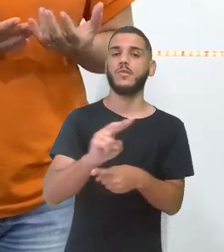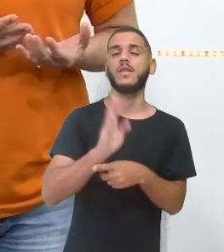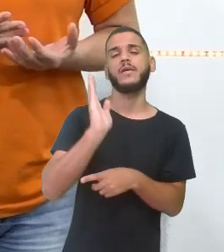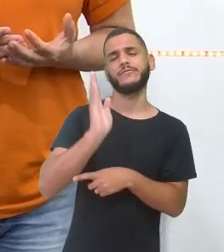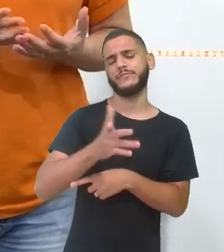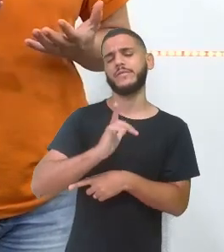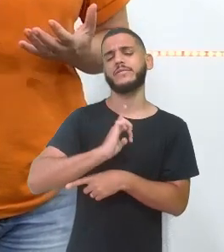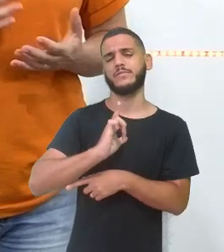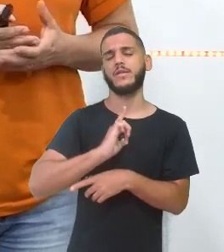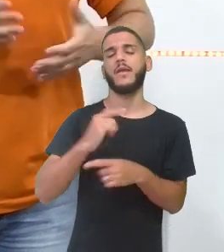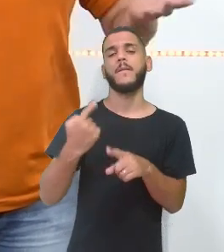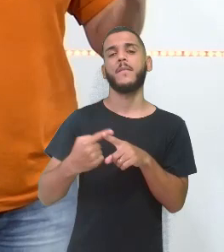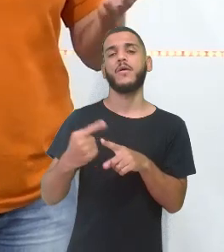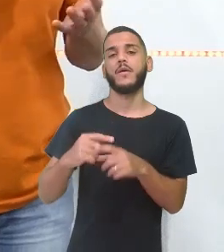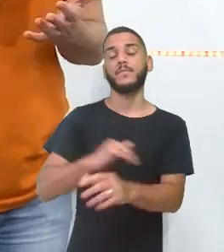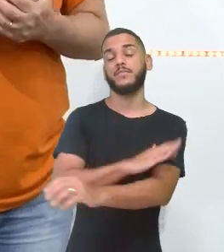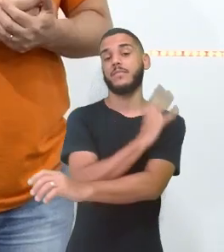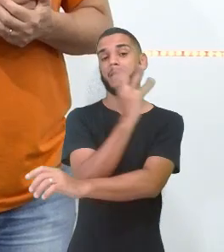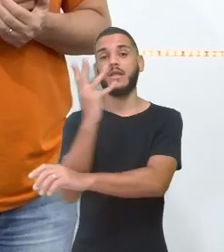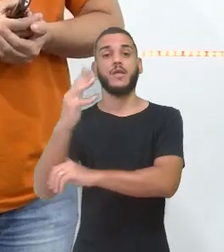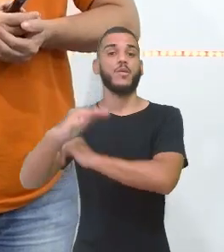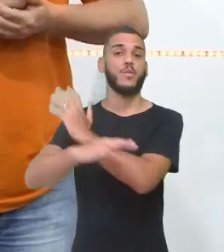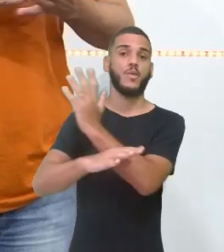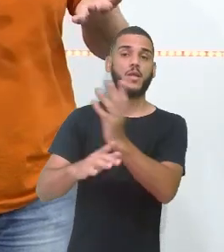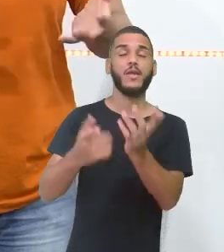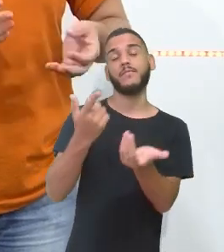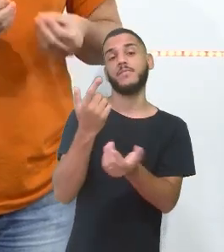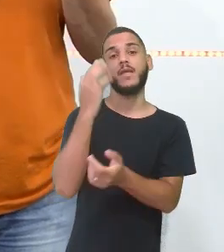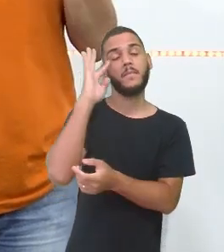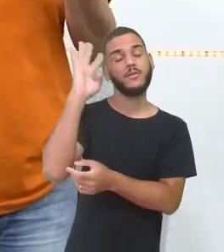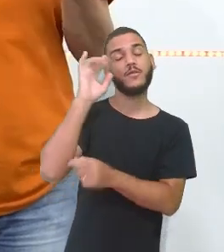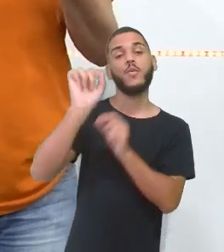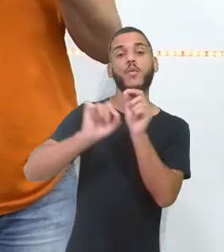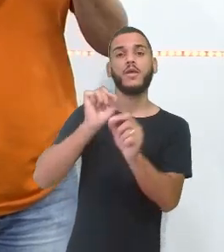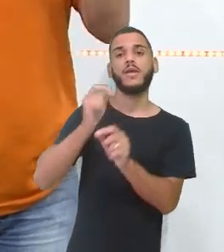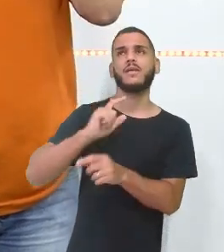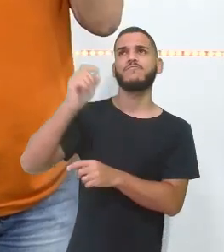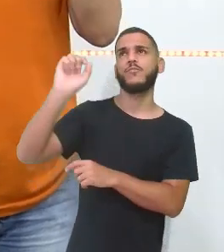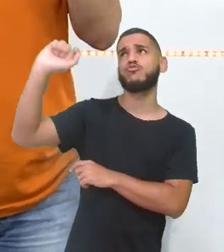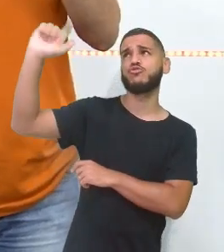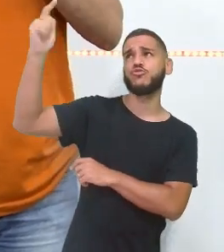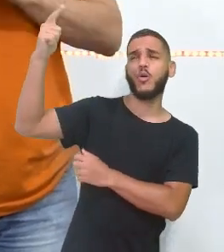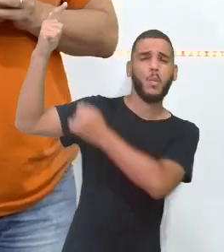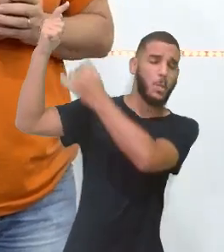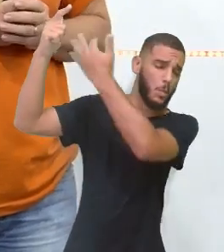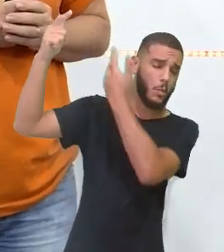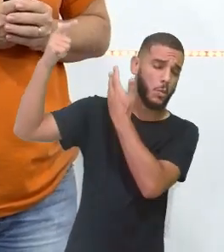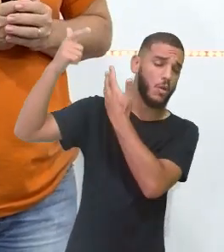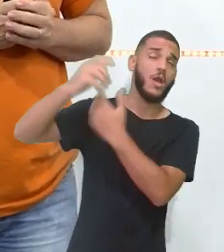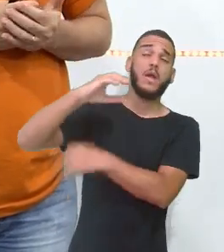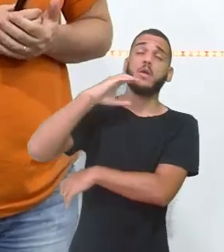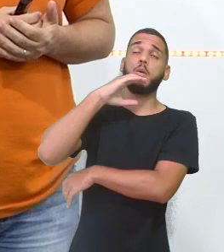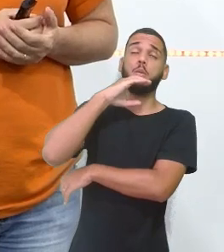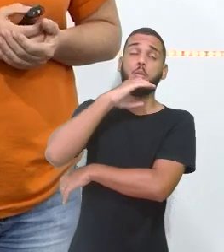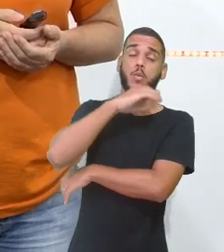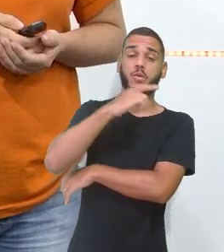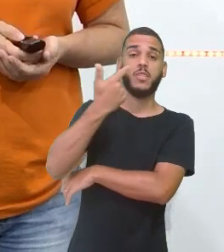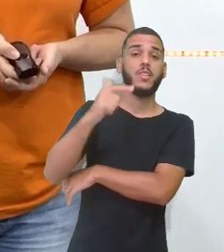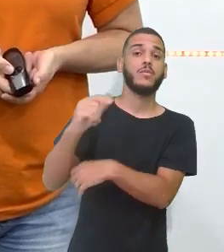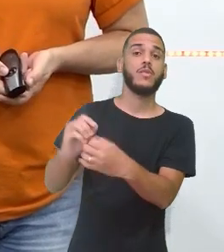né? Porque a natureza... Já imaginou a gente desse sol tão quente, não tem uma árvorezinha para a gente se apoiar de vez em quando? Pois é.